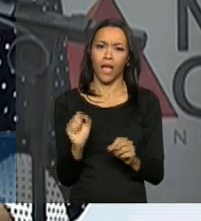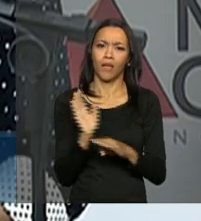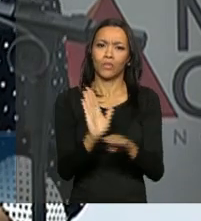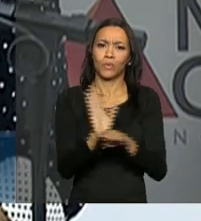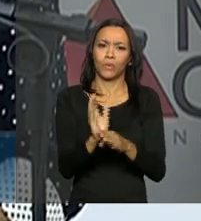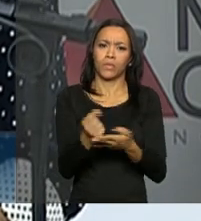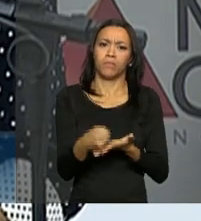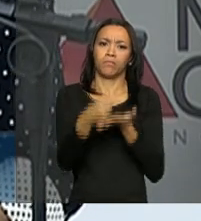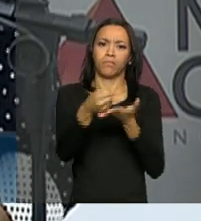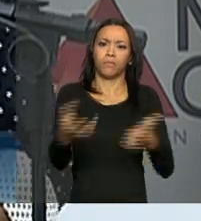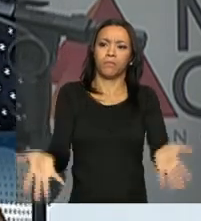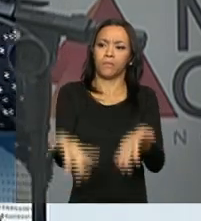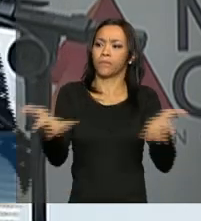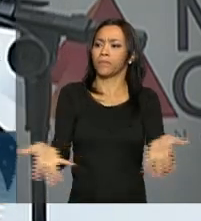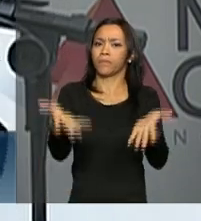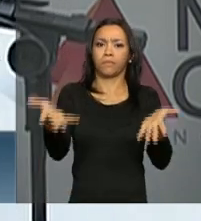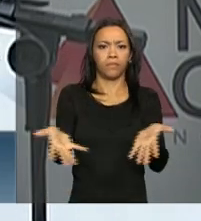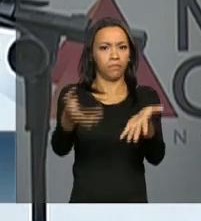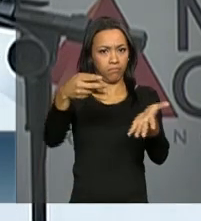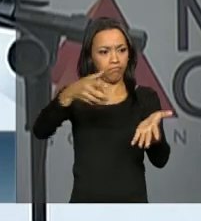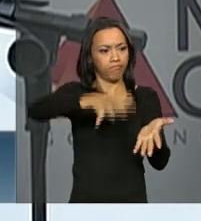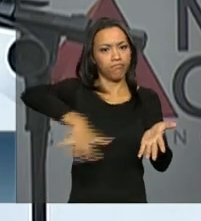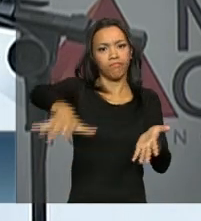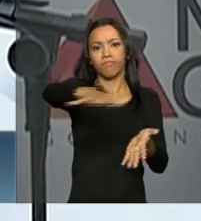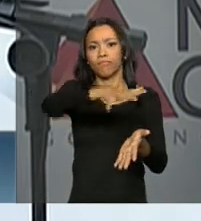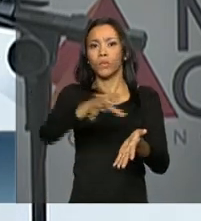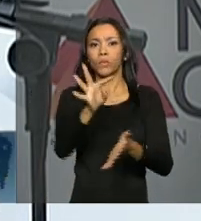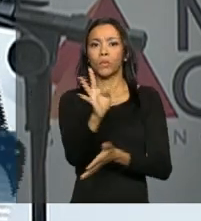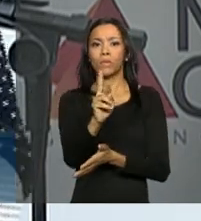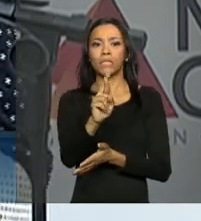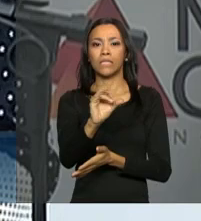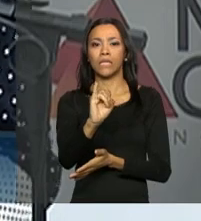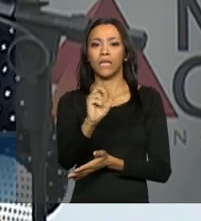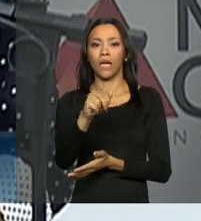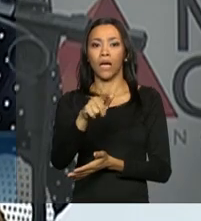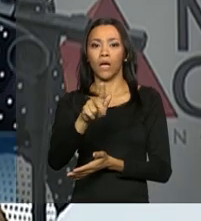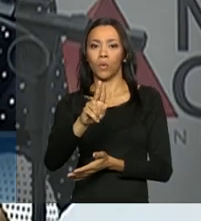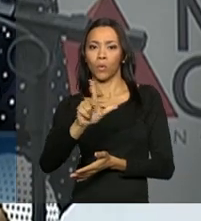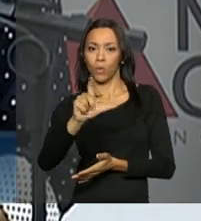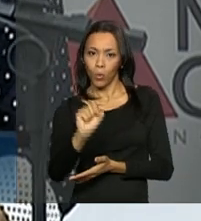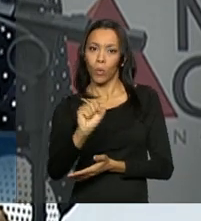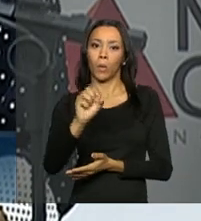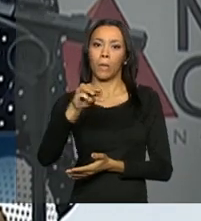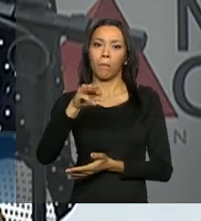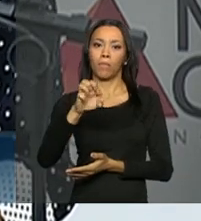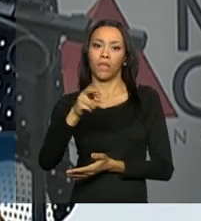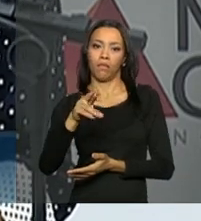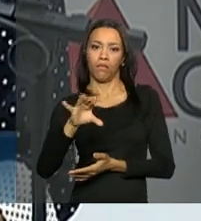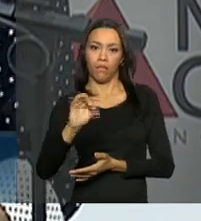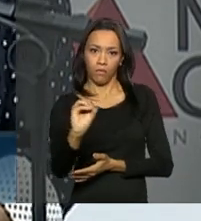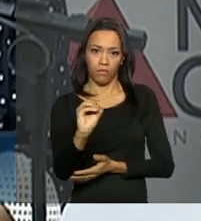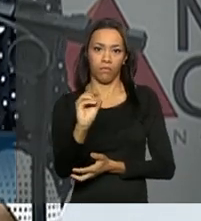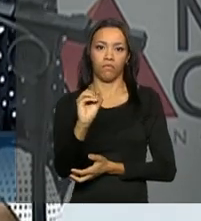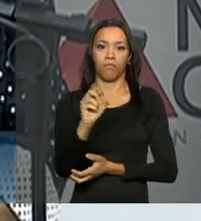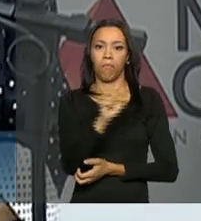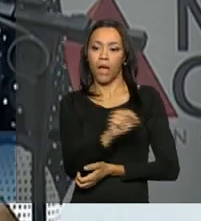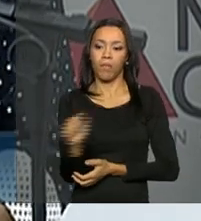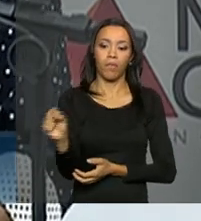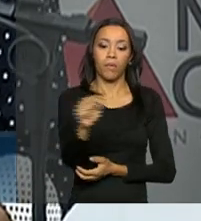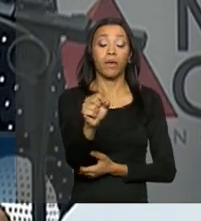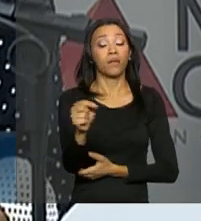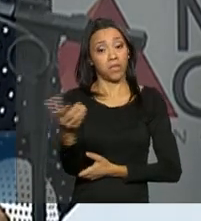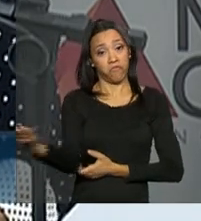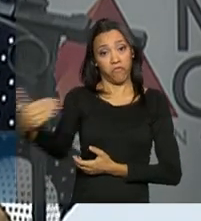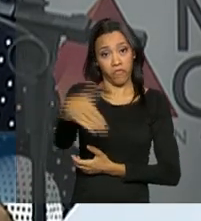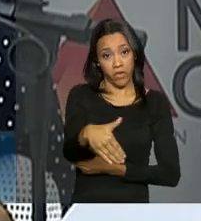regional aqui de todo o Triângulo Mineiro, né, que vem tendo e vem assistindo, se deslocar aqui